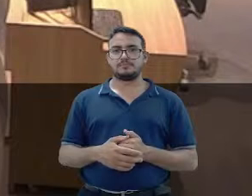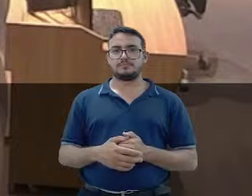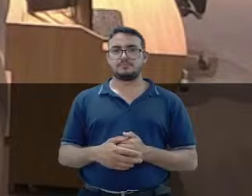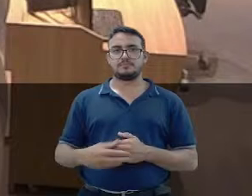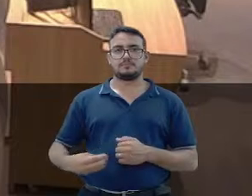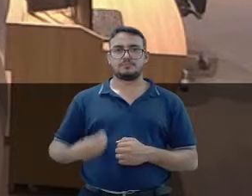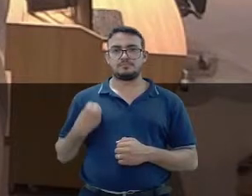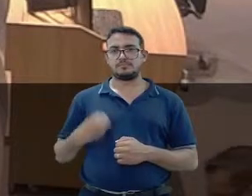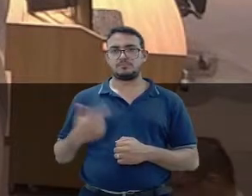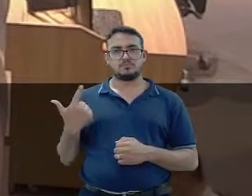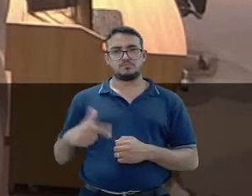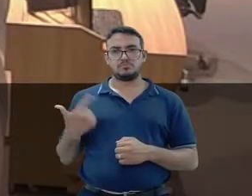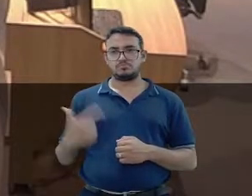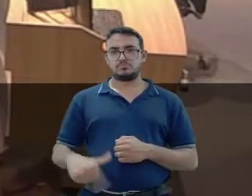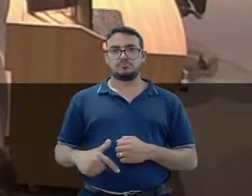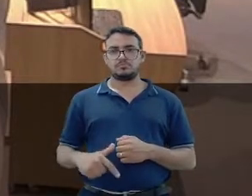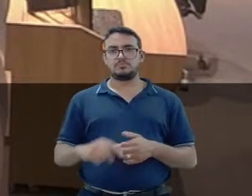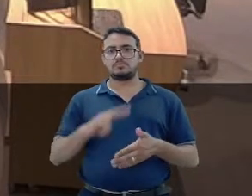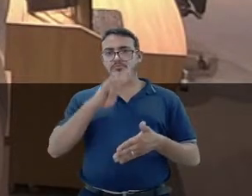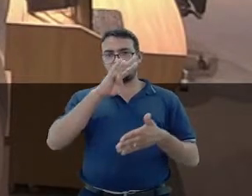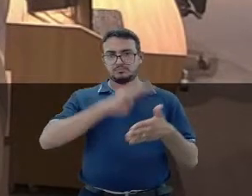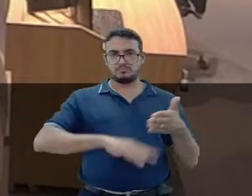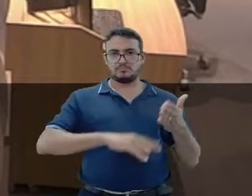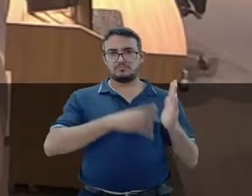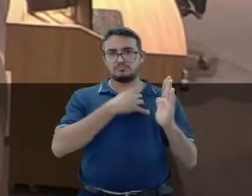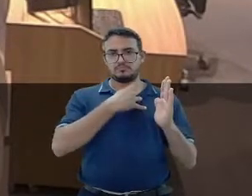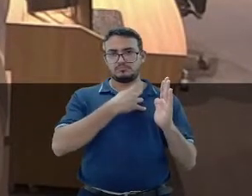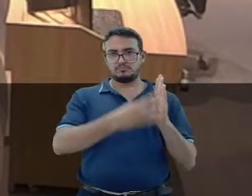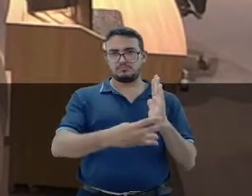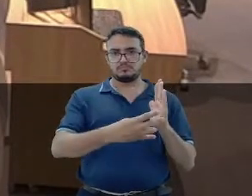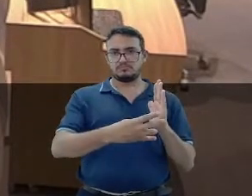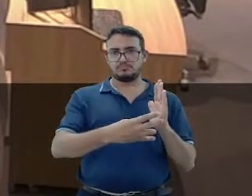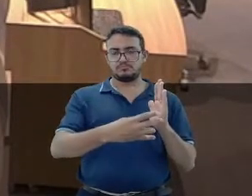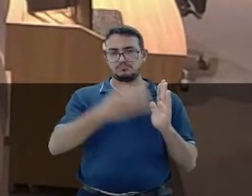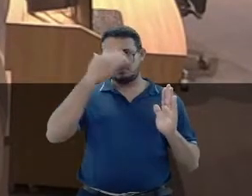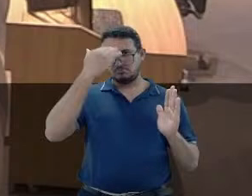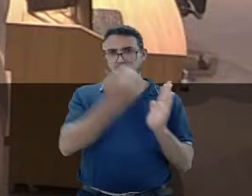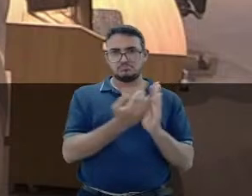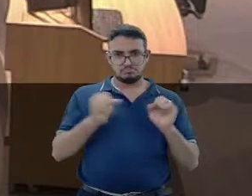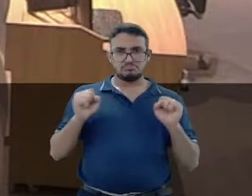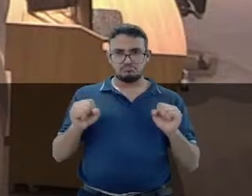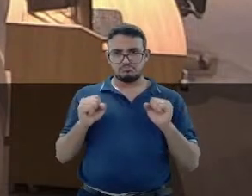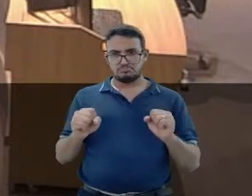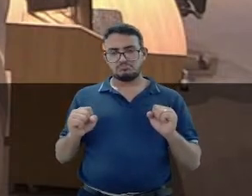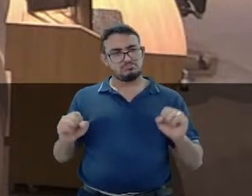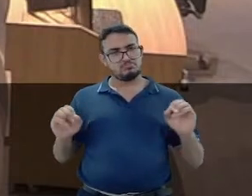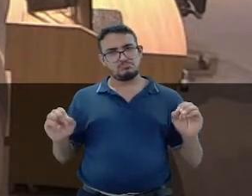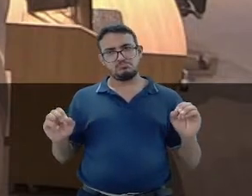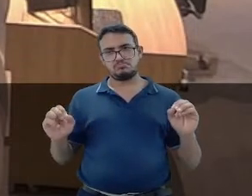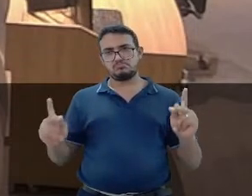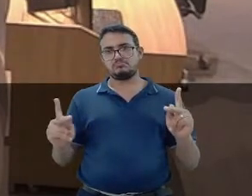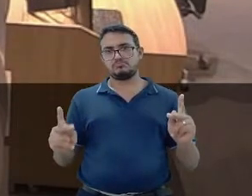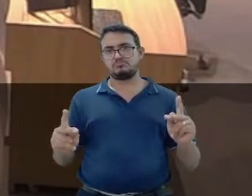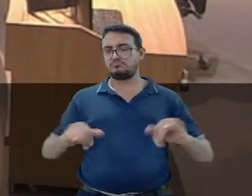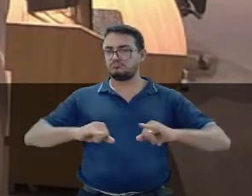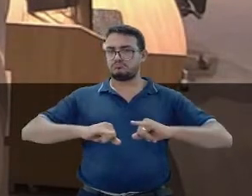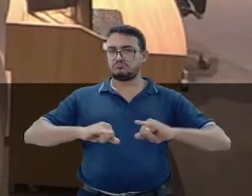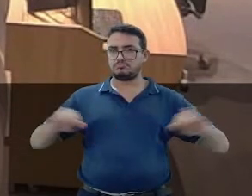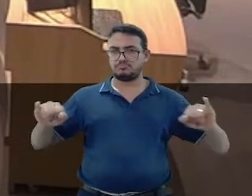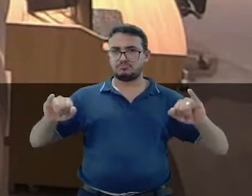Ausente. Podemos proclamar conforme a planilha? Sim. De acordo. De acordo. Então, como